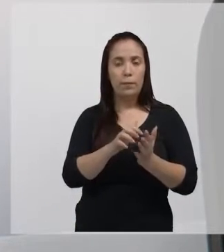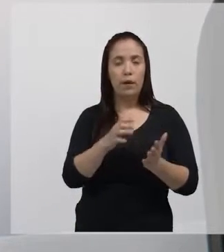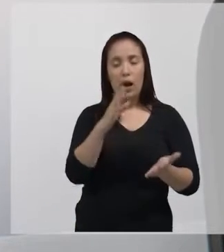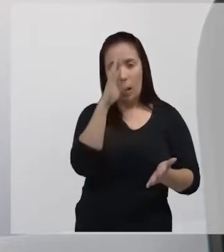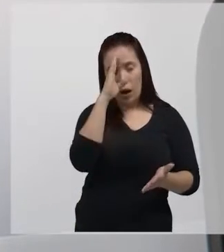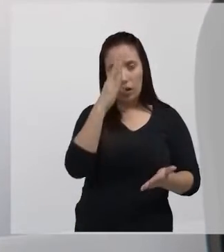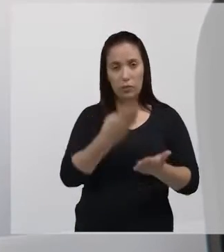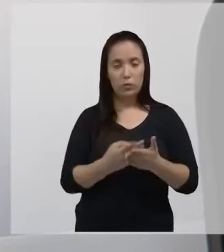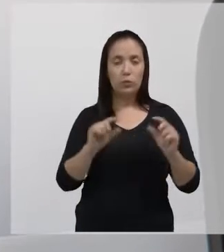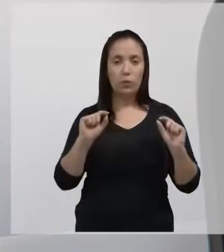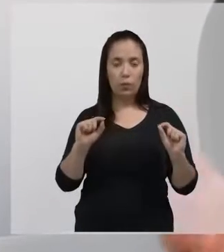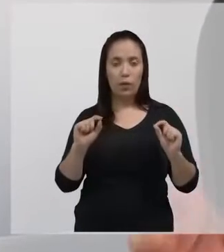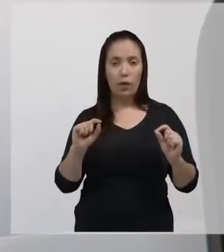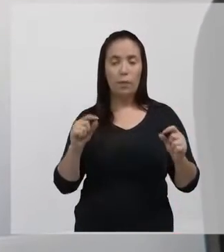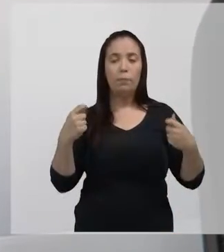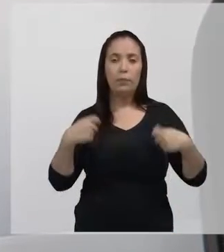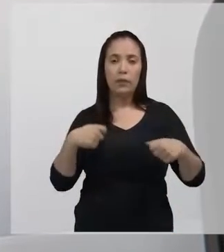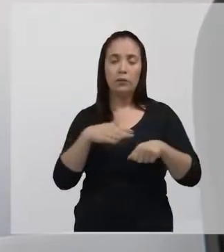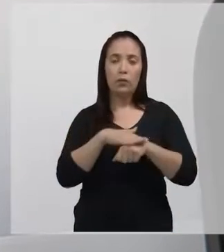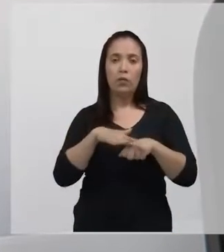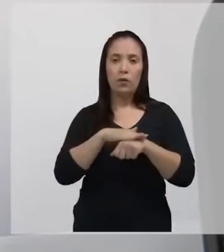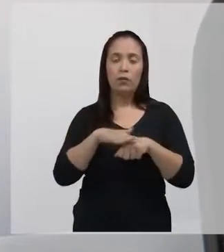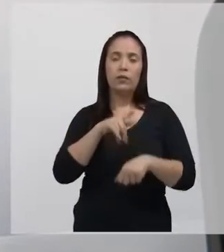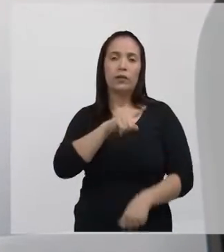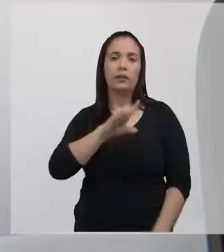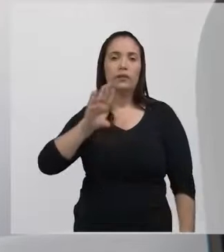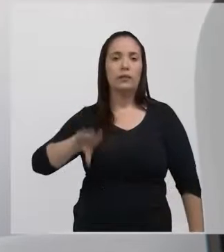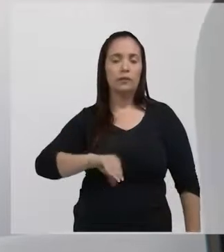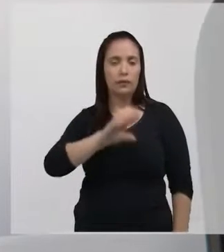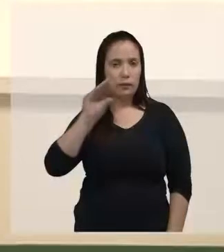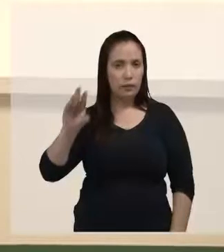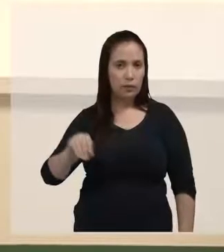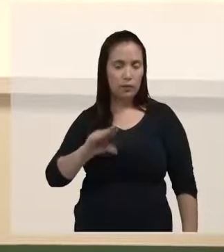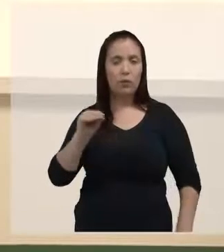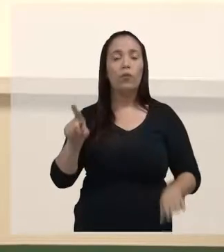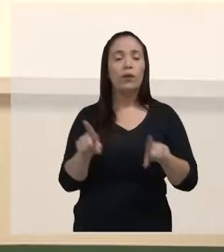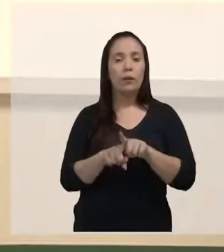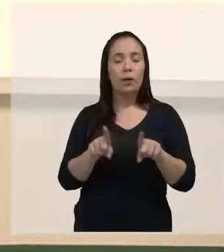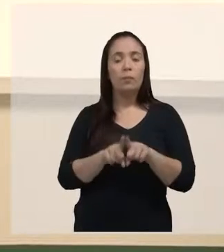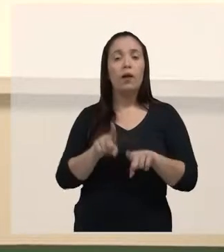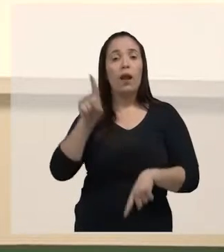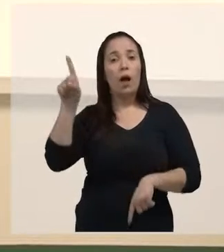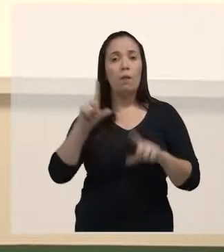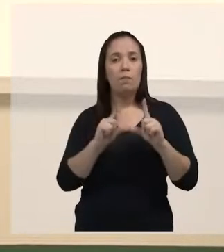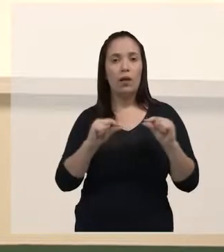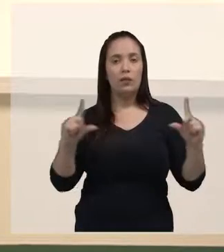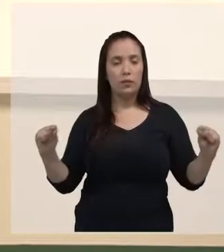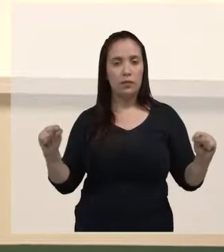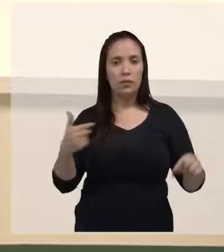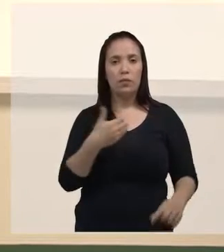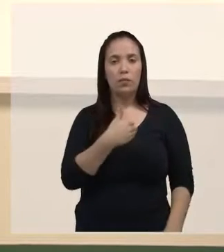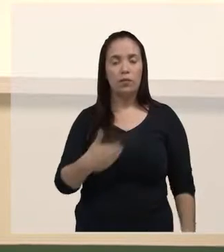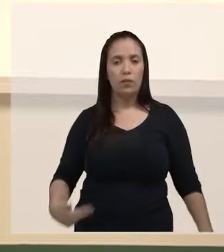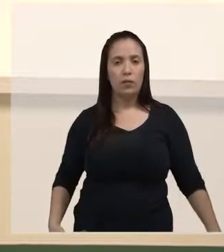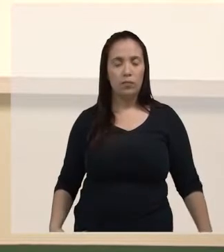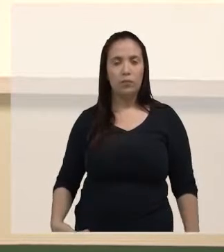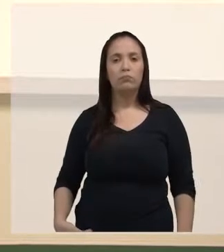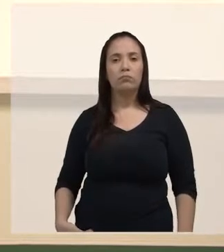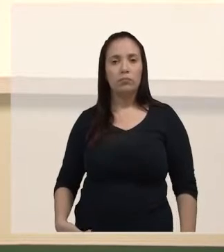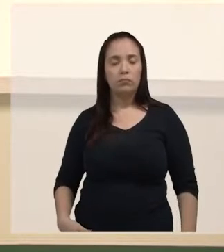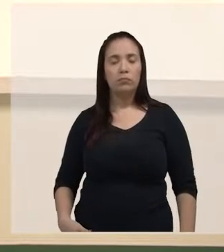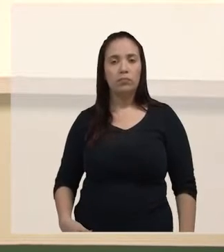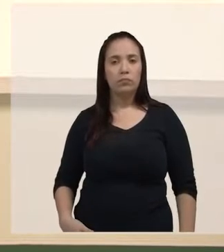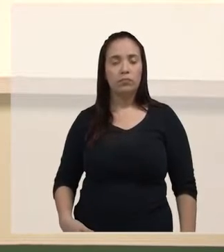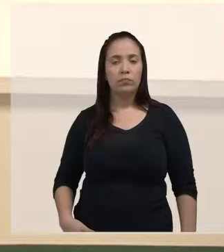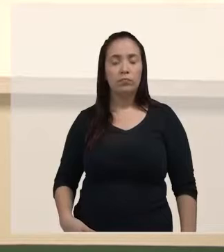acreditam que é hora de dialogar com Ciro Gomes. E o de Brasília. Também, o de Brasília. O Hollenberg. Também fez esse